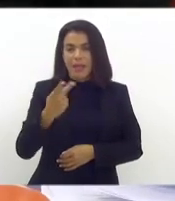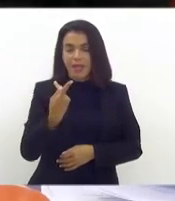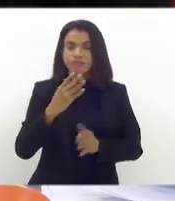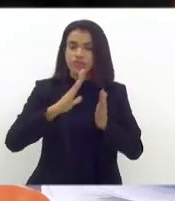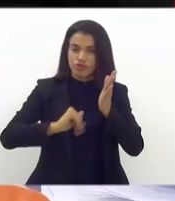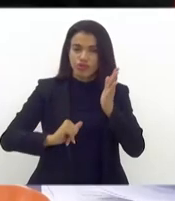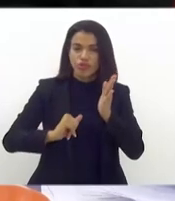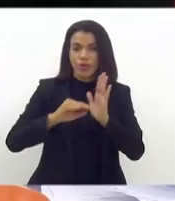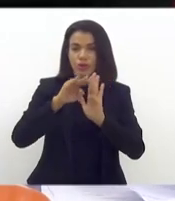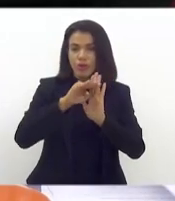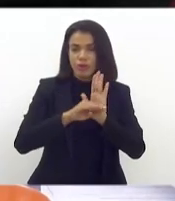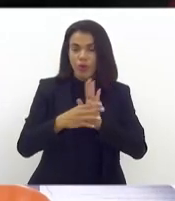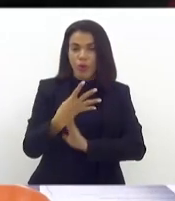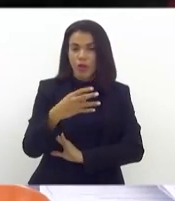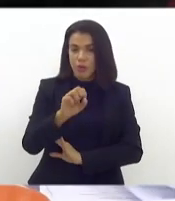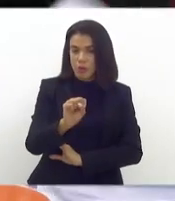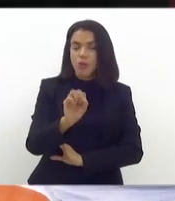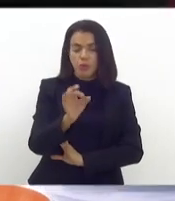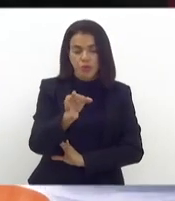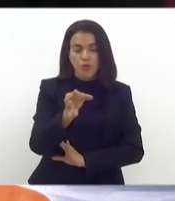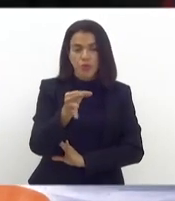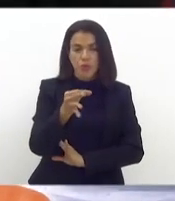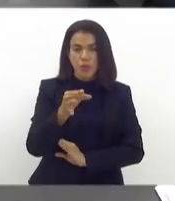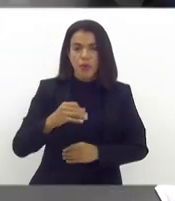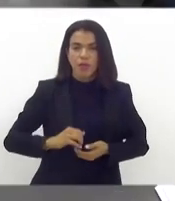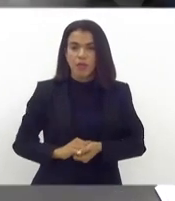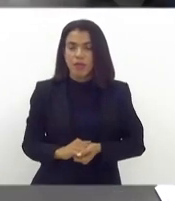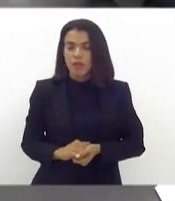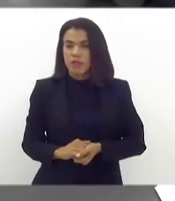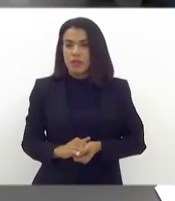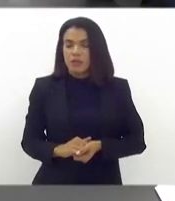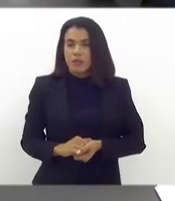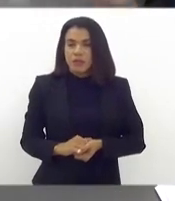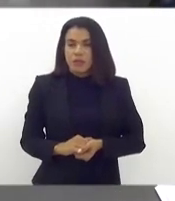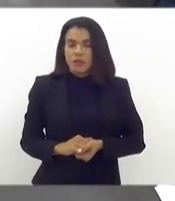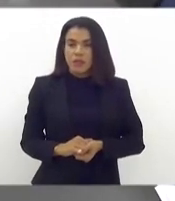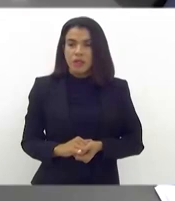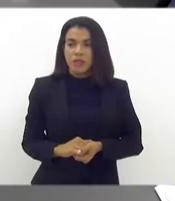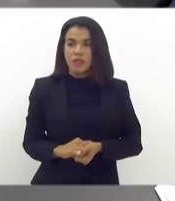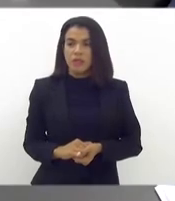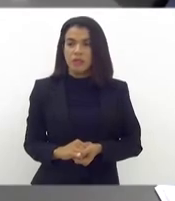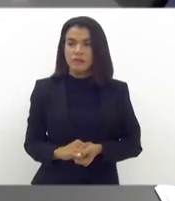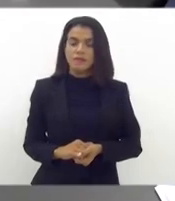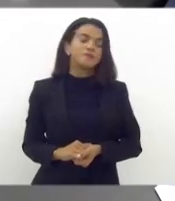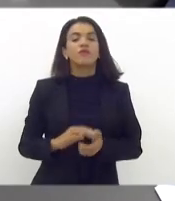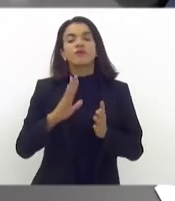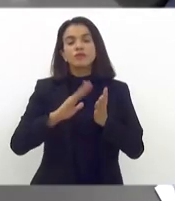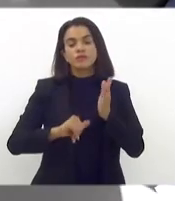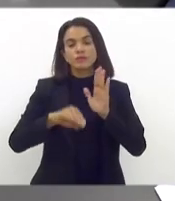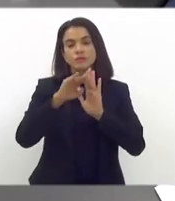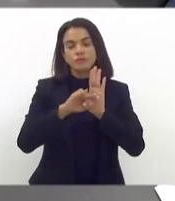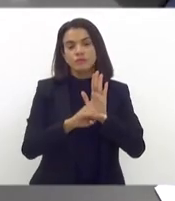retirou de pauta, o do 48. Está retirado de pauta, tá, que eu não... a gente não cantou, está retirado de pauta. Projeto de autoria do deputado Carlinhos BNH, o 48, foi retirado de